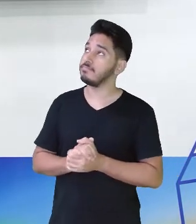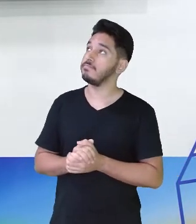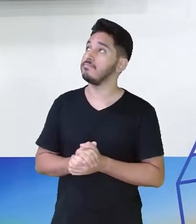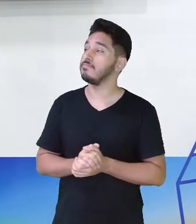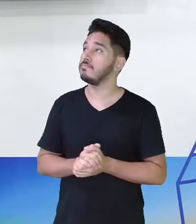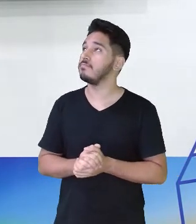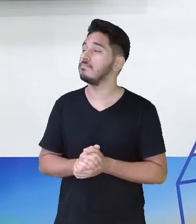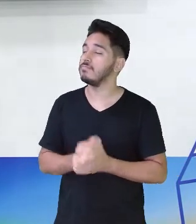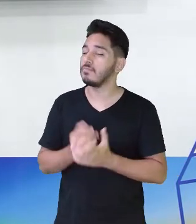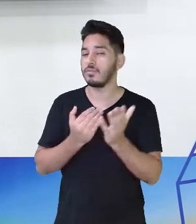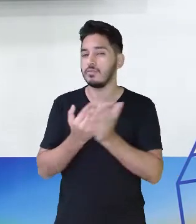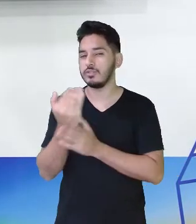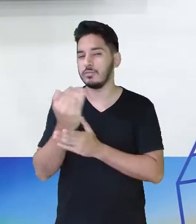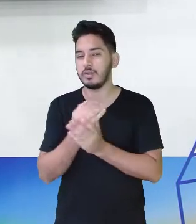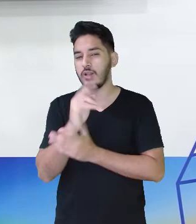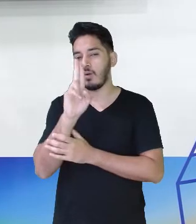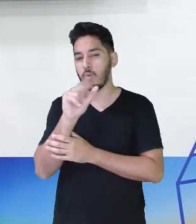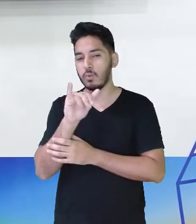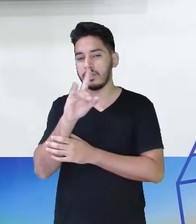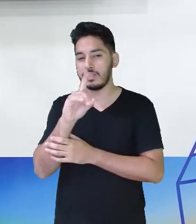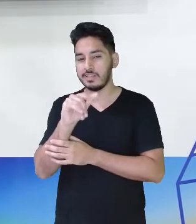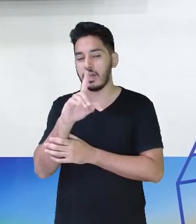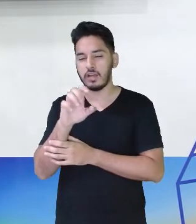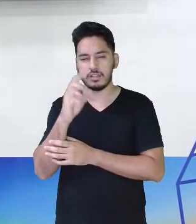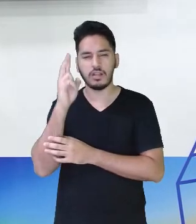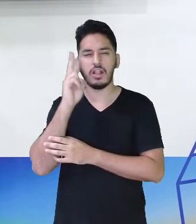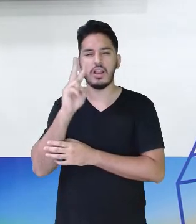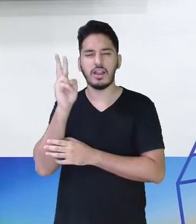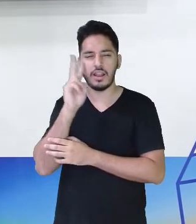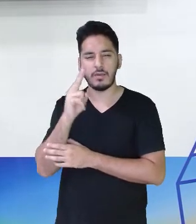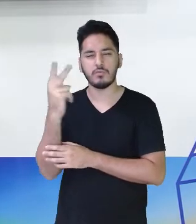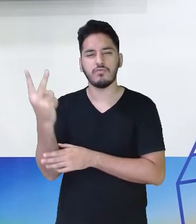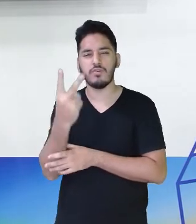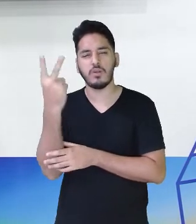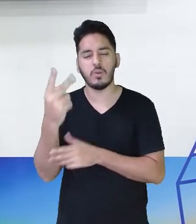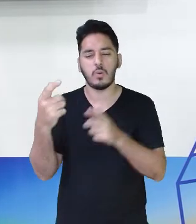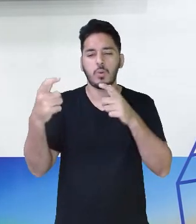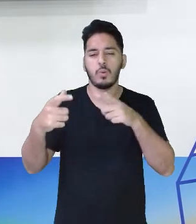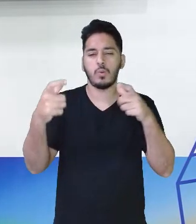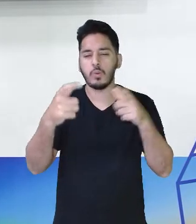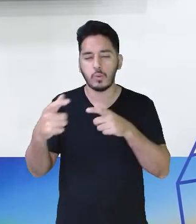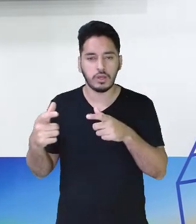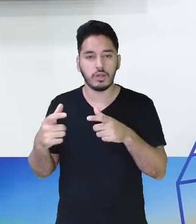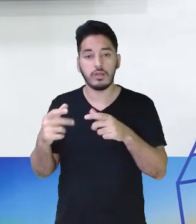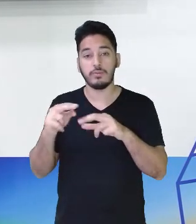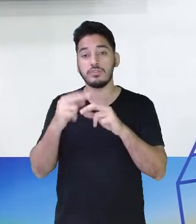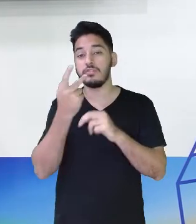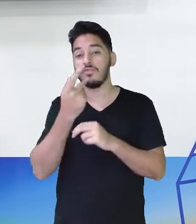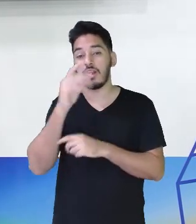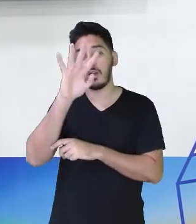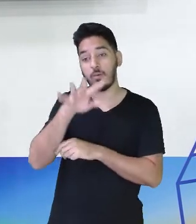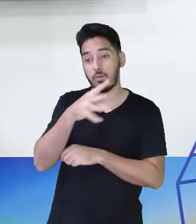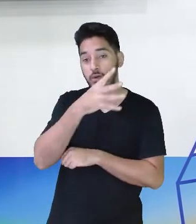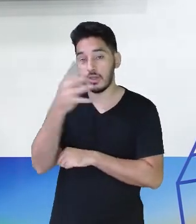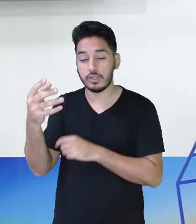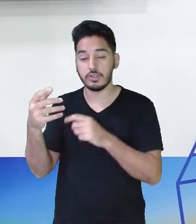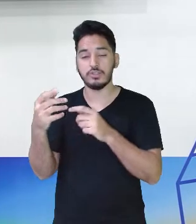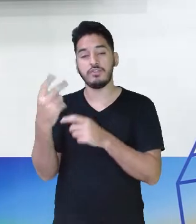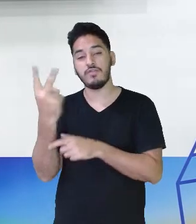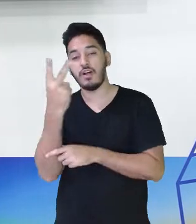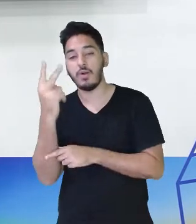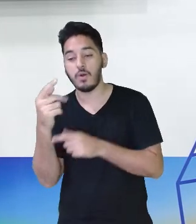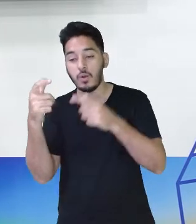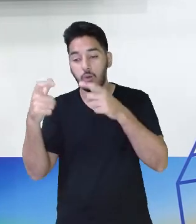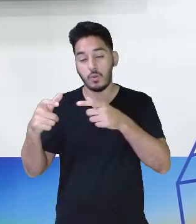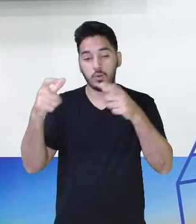pelas unidades, né? Lembra daquele quadro de valor e lugar? Não é à toa que se chama quadro de valor e lugar. Por